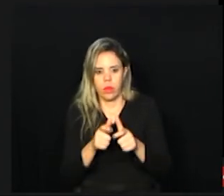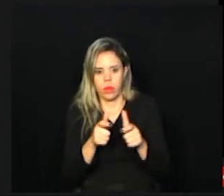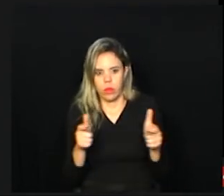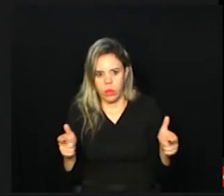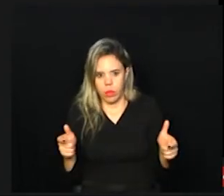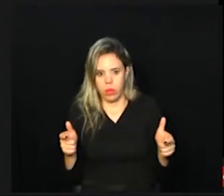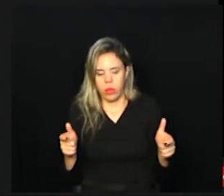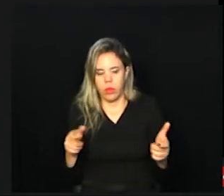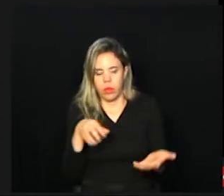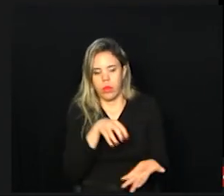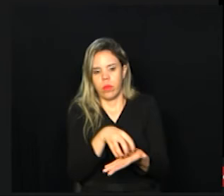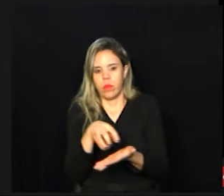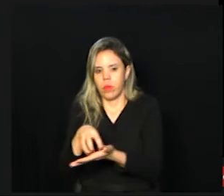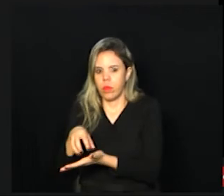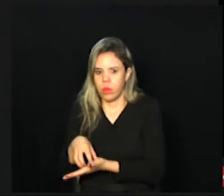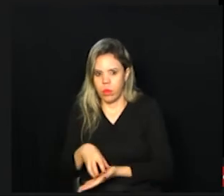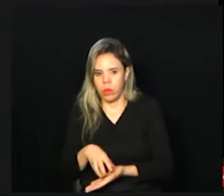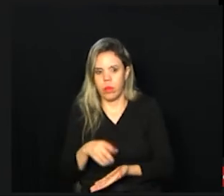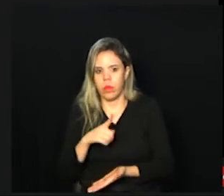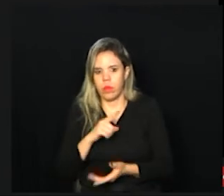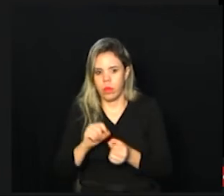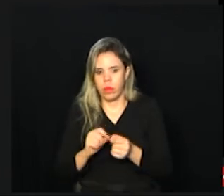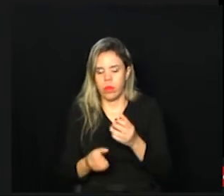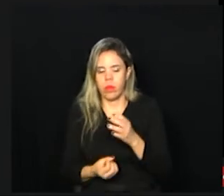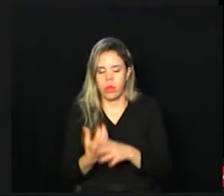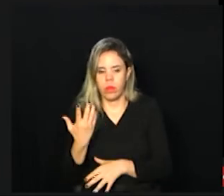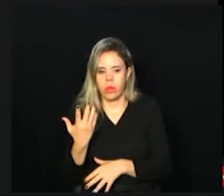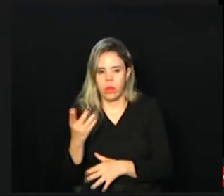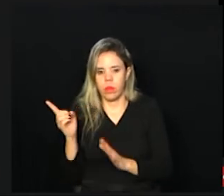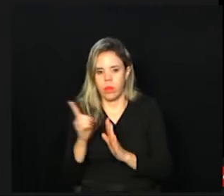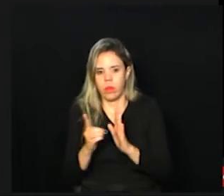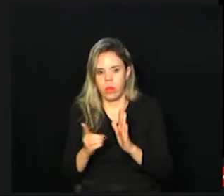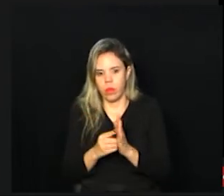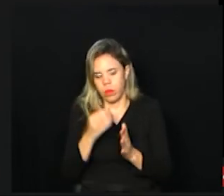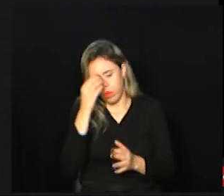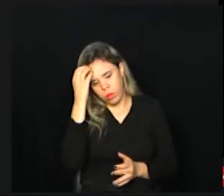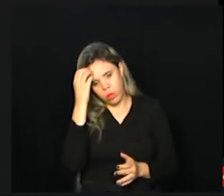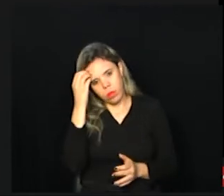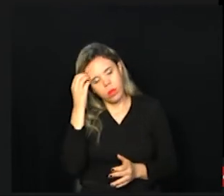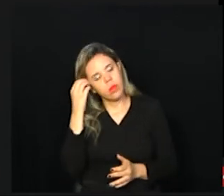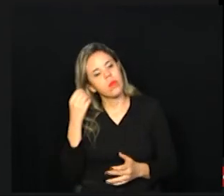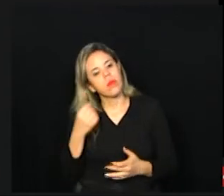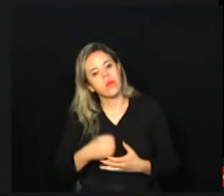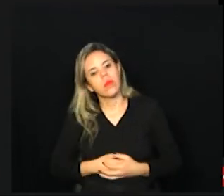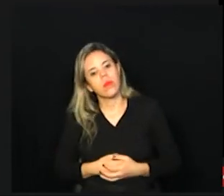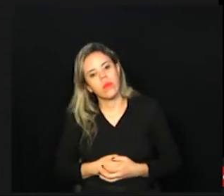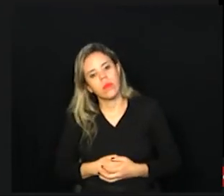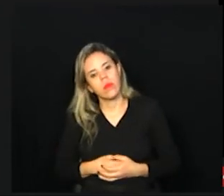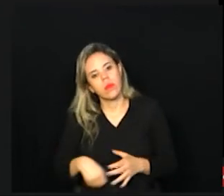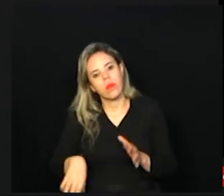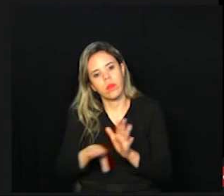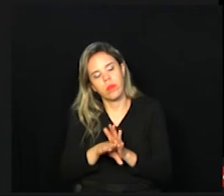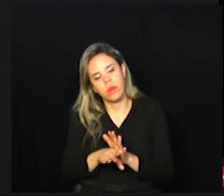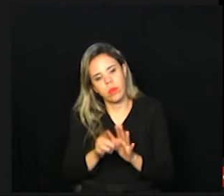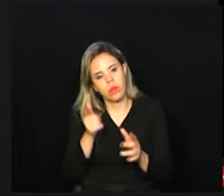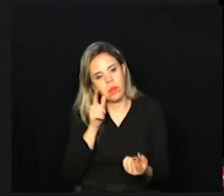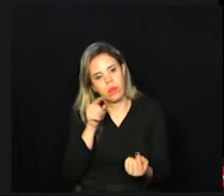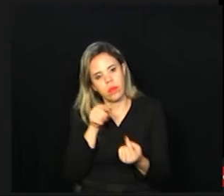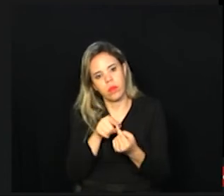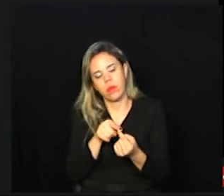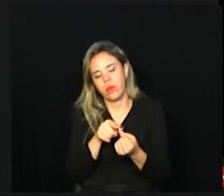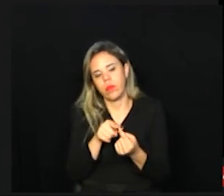ampliação da rede, que a rede que foi criada, que foi decretada, ela venha a alcançar,